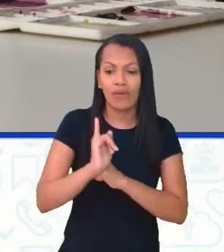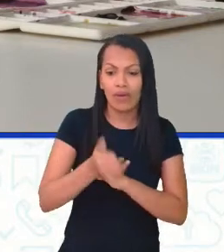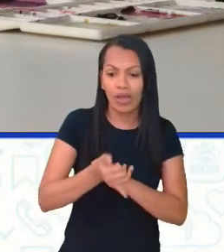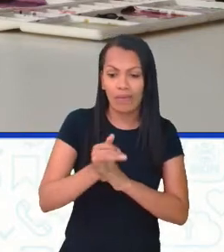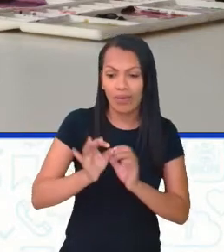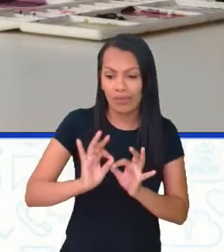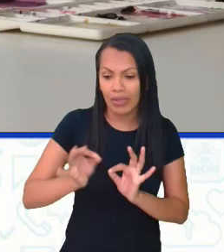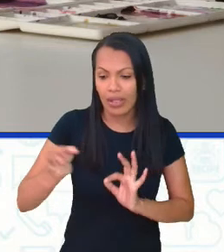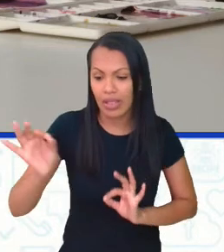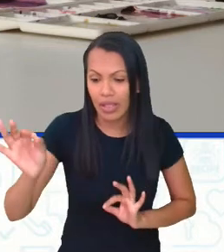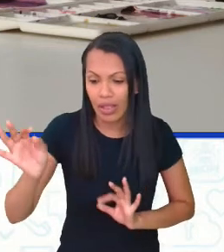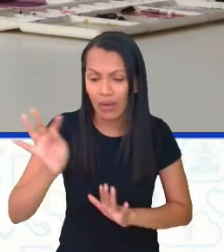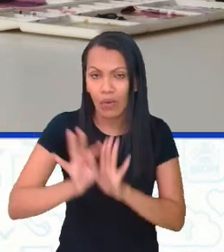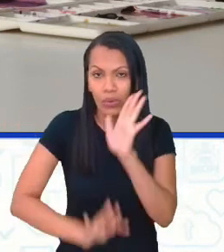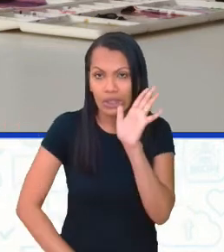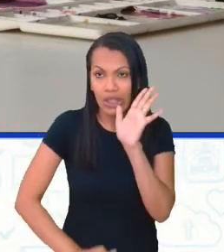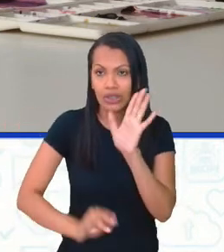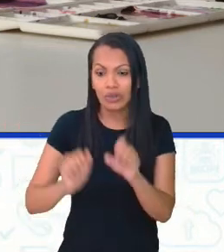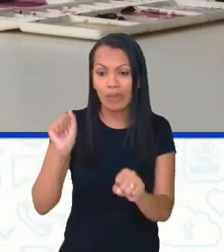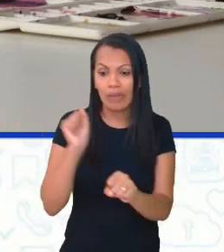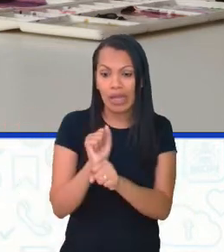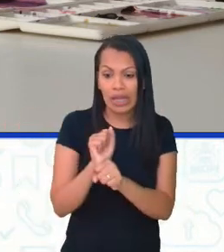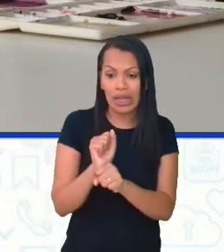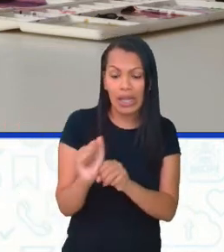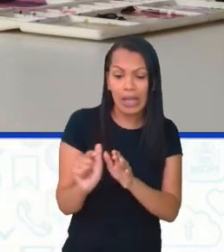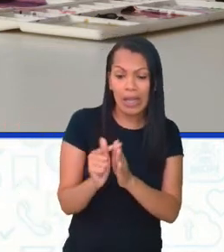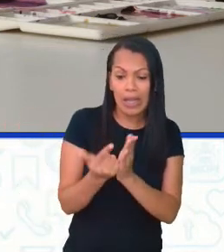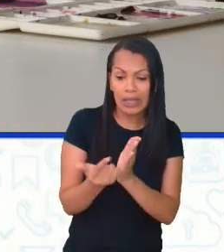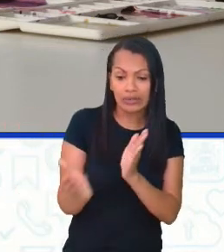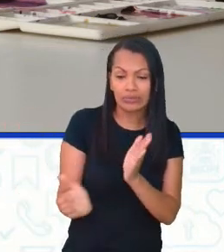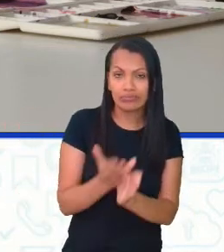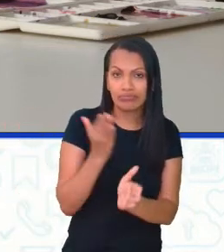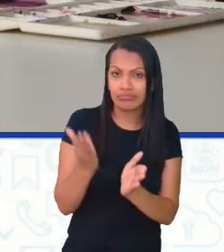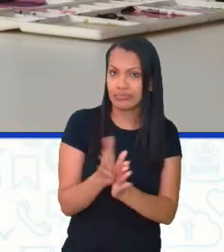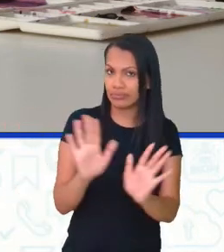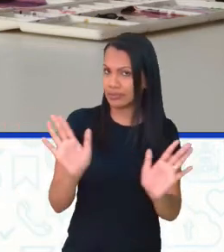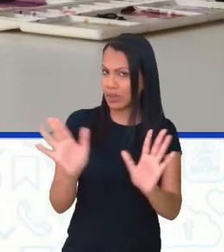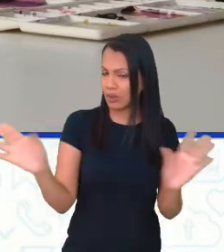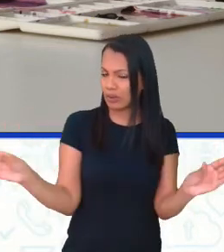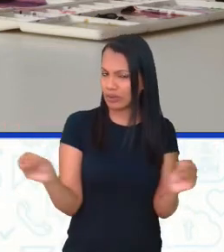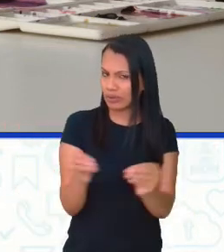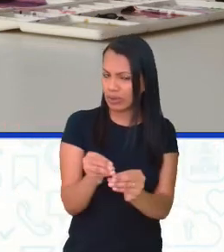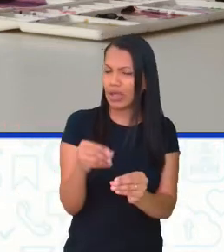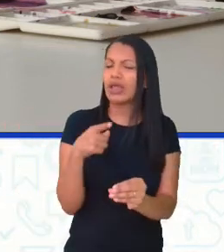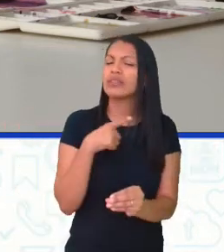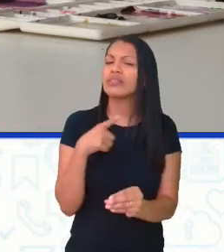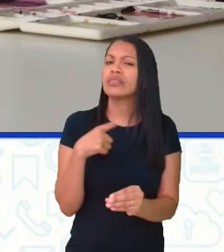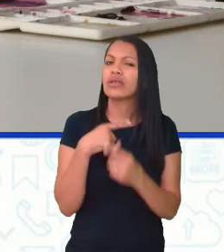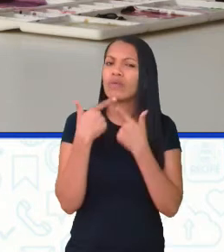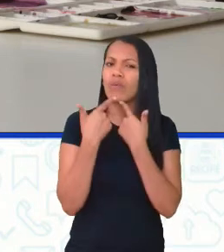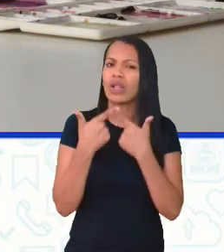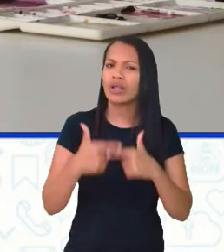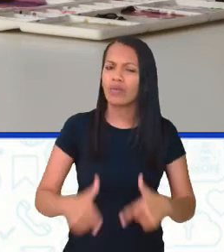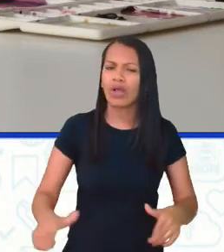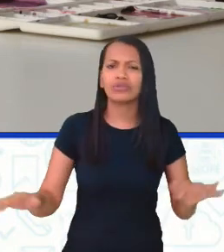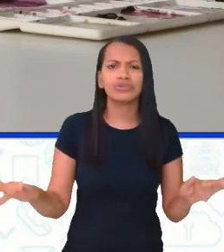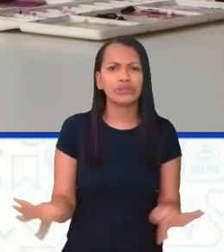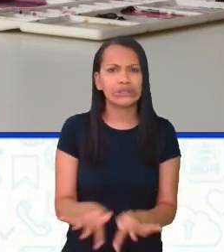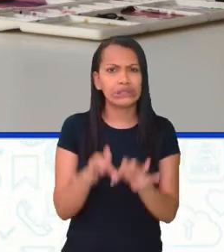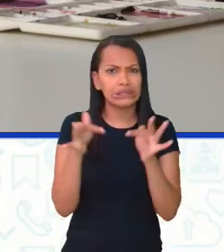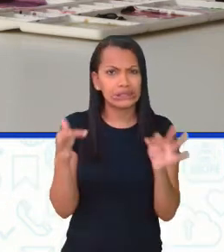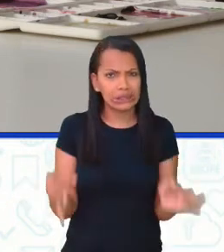extenso, não é um texto que vai durar páginas e páginas de livro. A gente tem uma linguagem simples e descontraída,